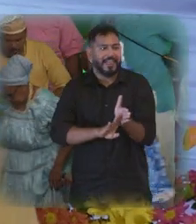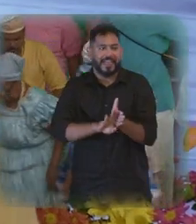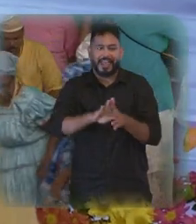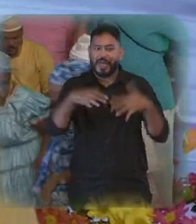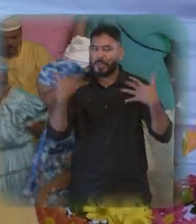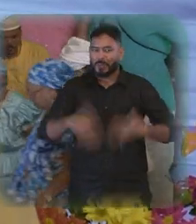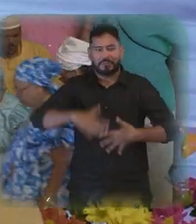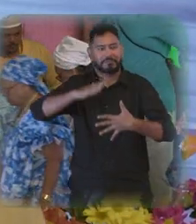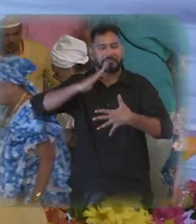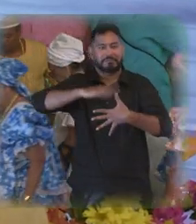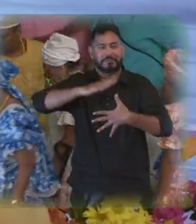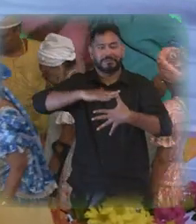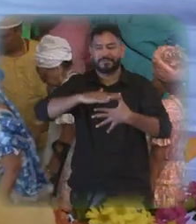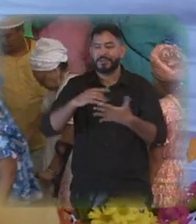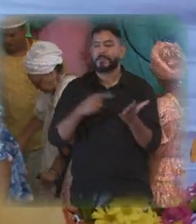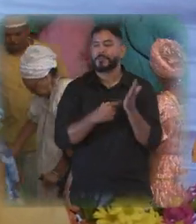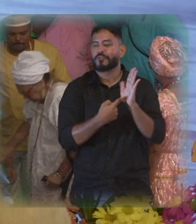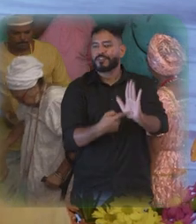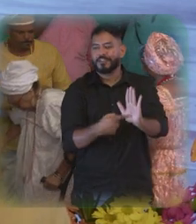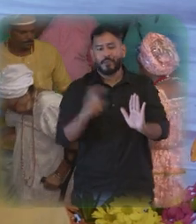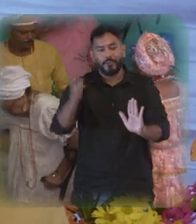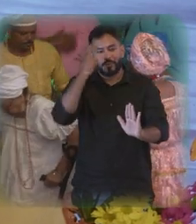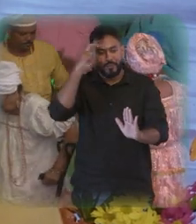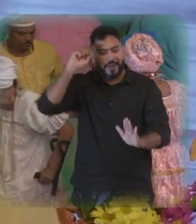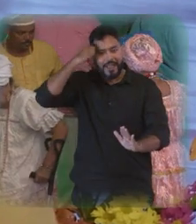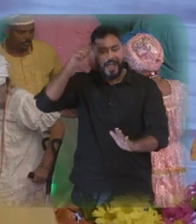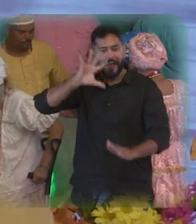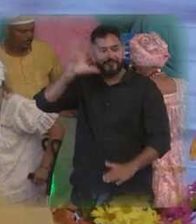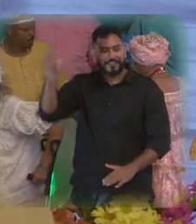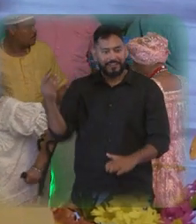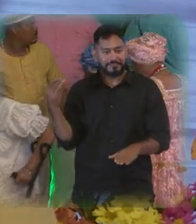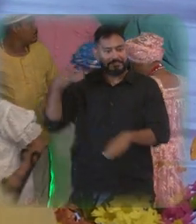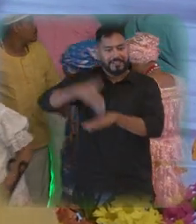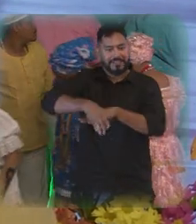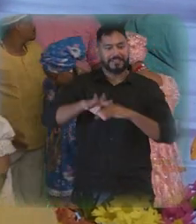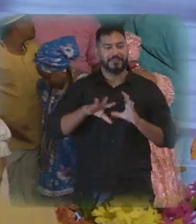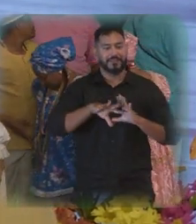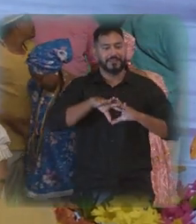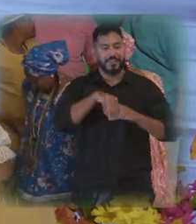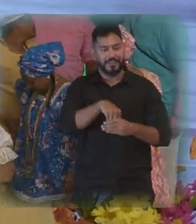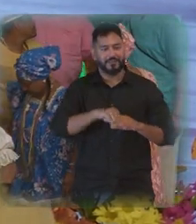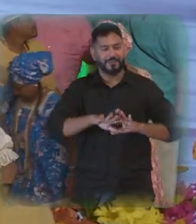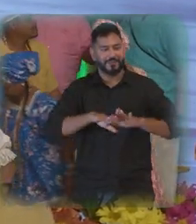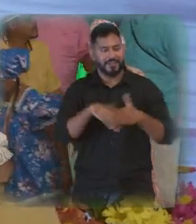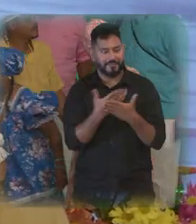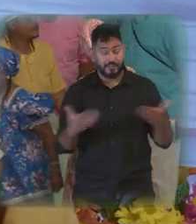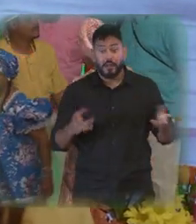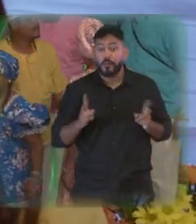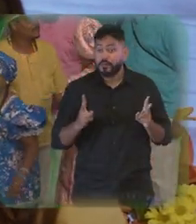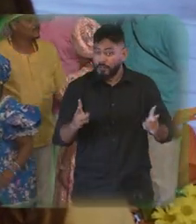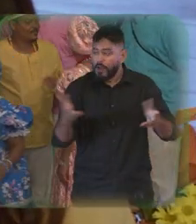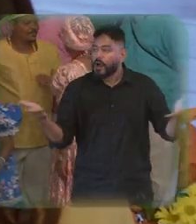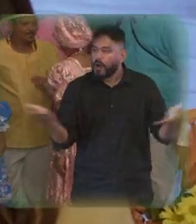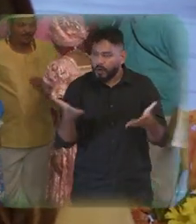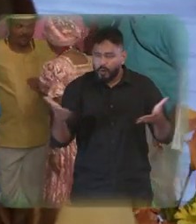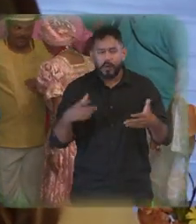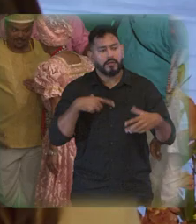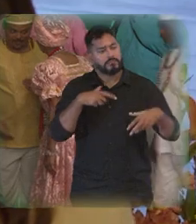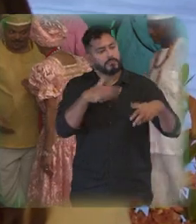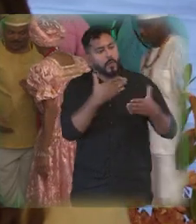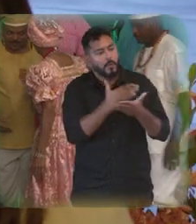elevado, trazendo a cultura africana para o nosso evento. Dando continuidade, passamos à composição do nosso